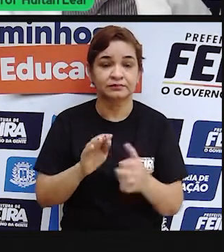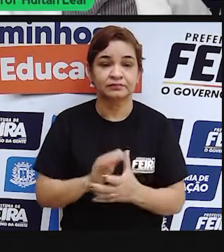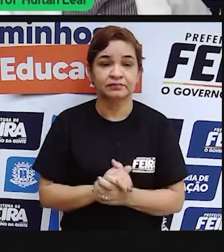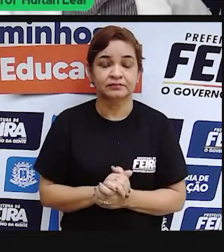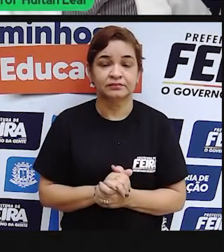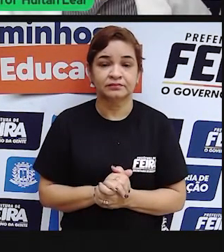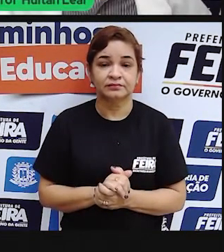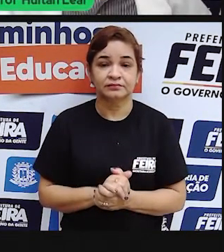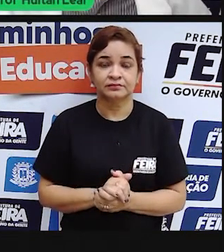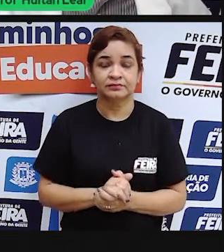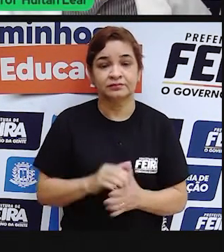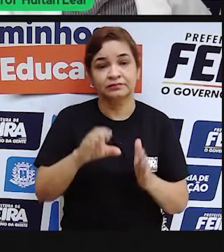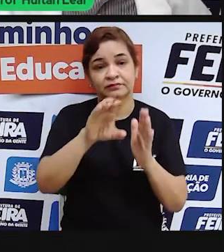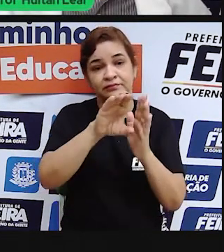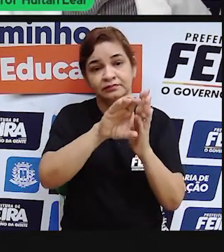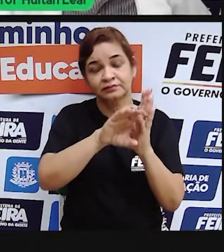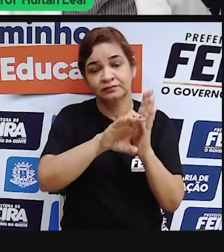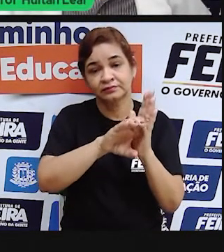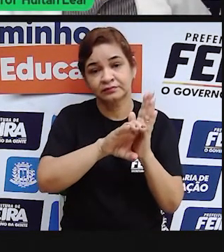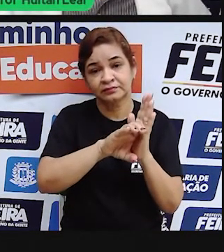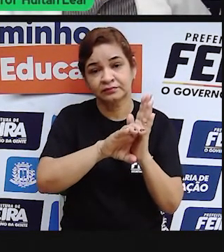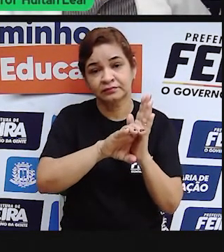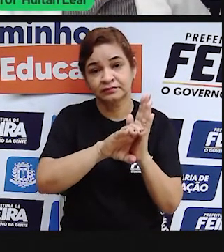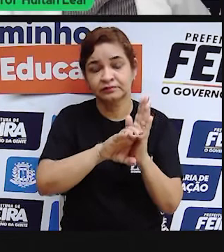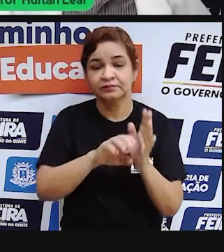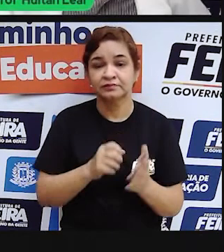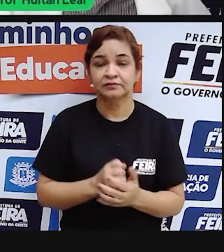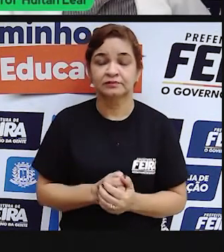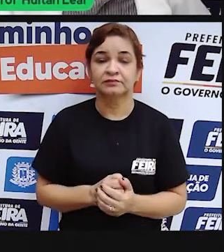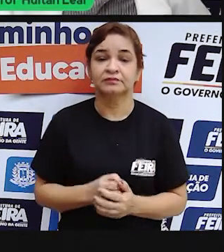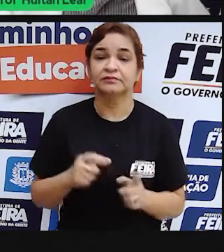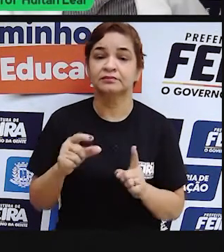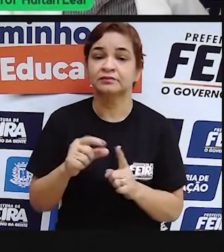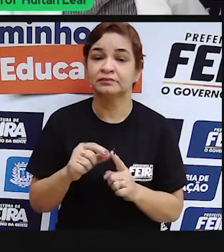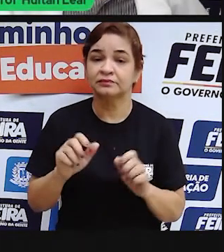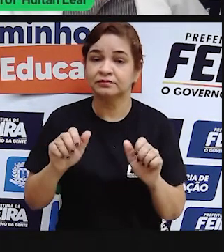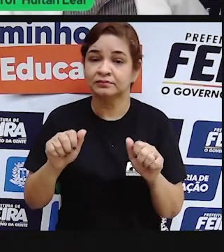eu classifiquei, nós podemos perceber que existem palavras que